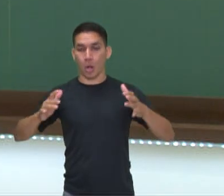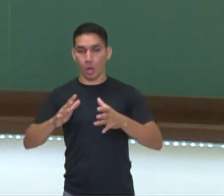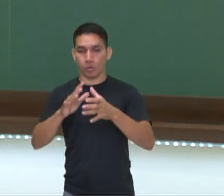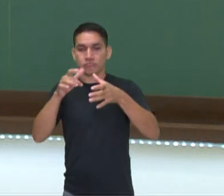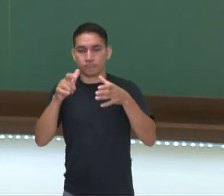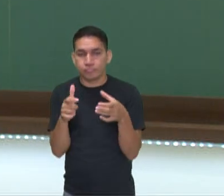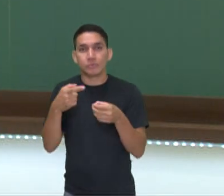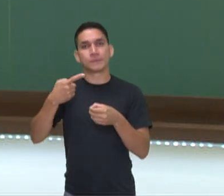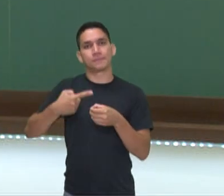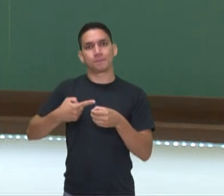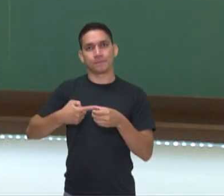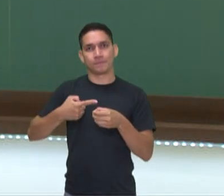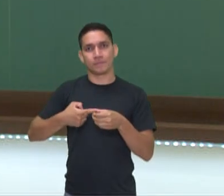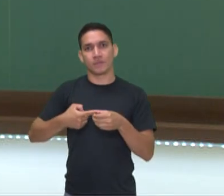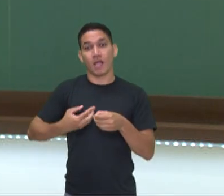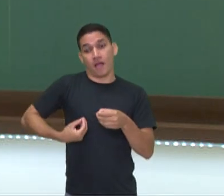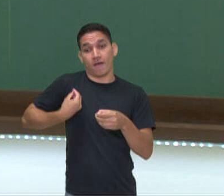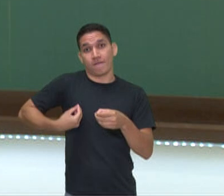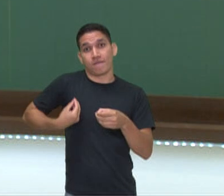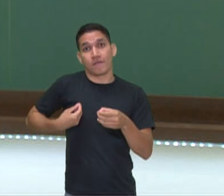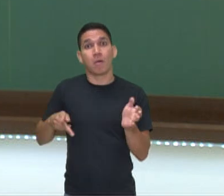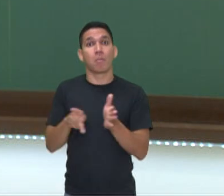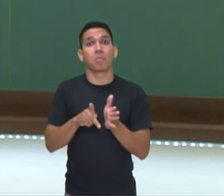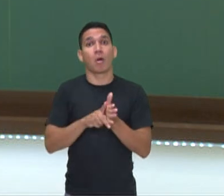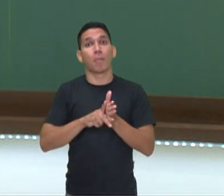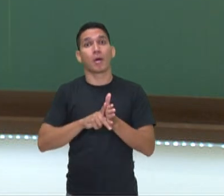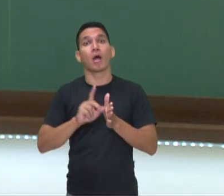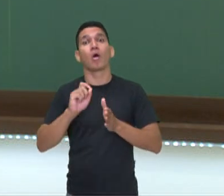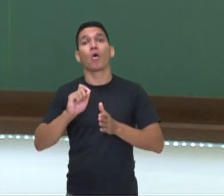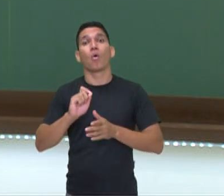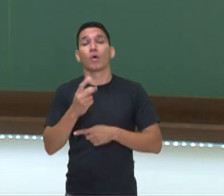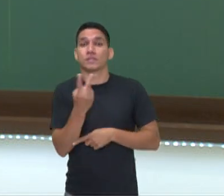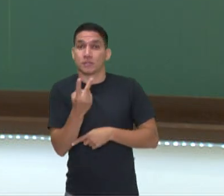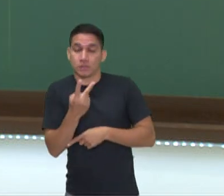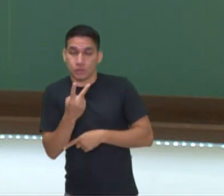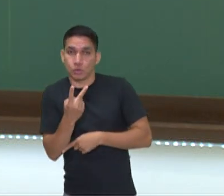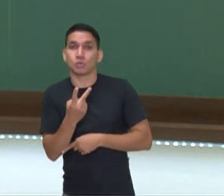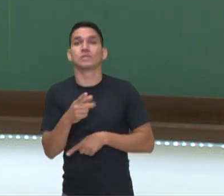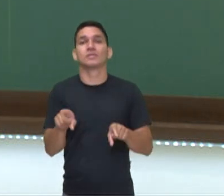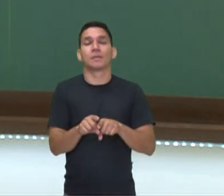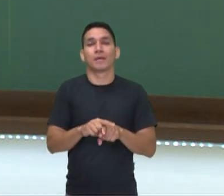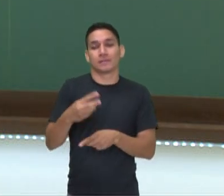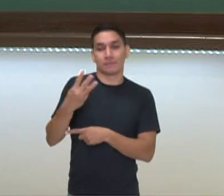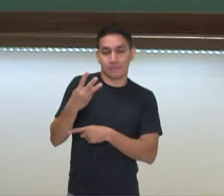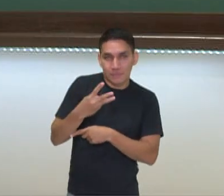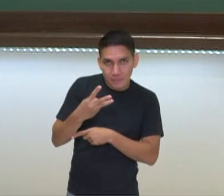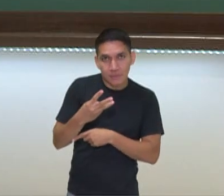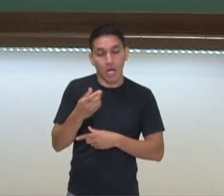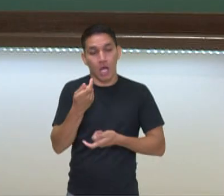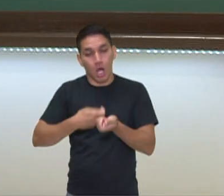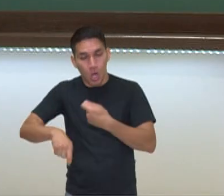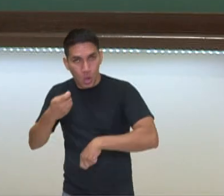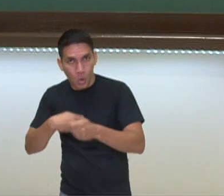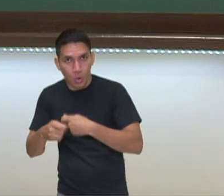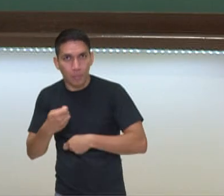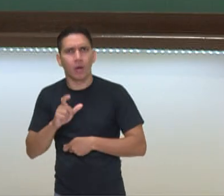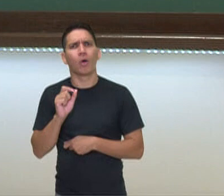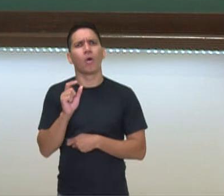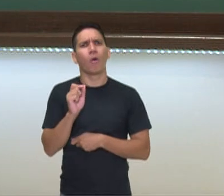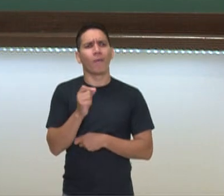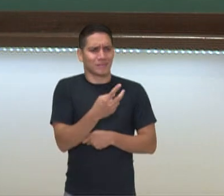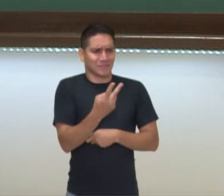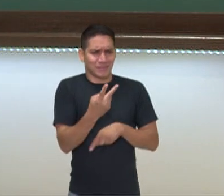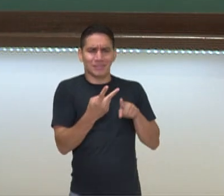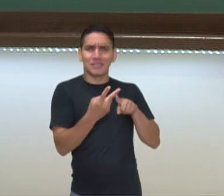estas pessoas elas vivem do setor secundário e setor terciário da economia. E lembrando a você que o setor secundário